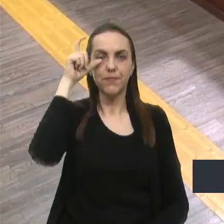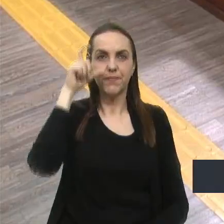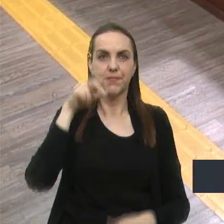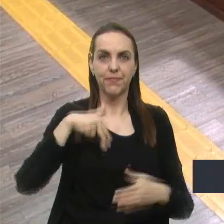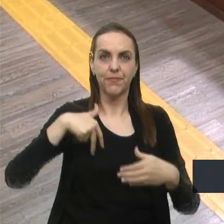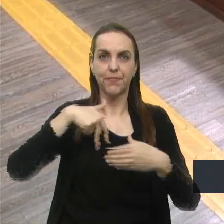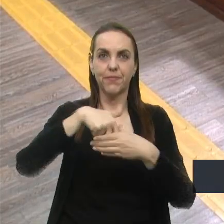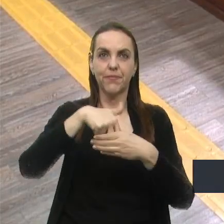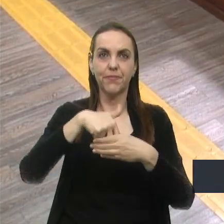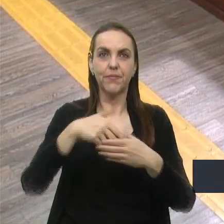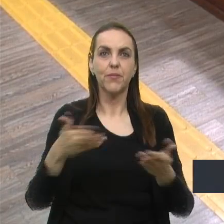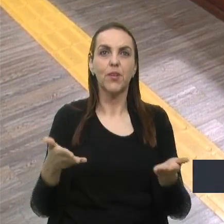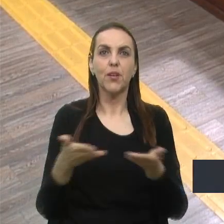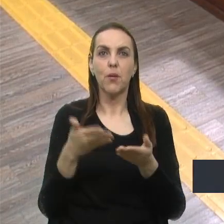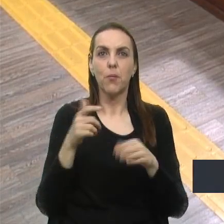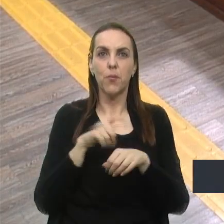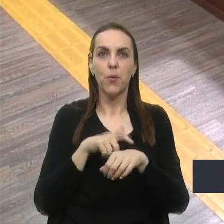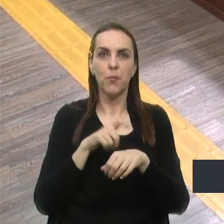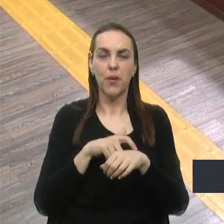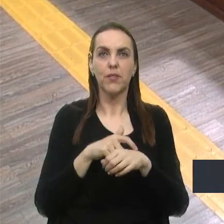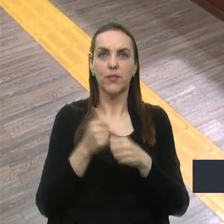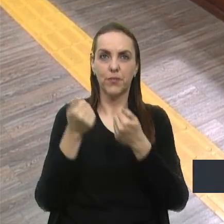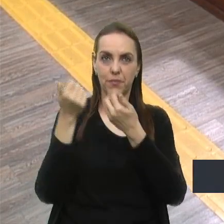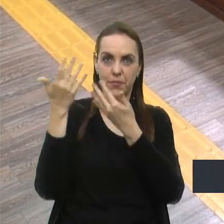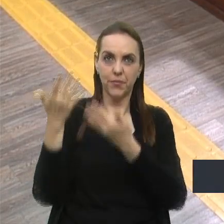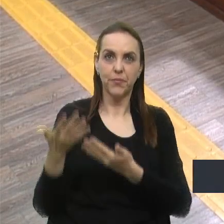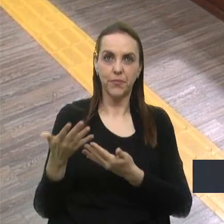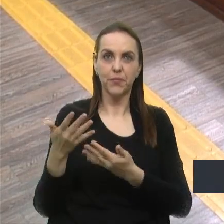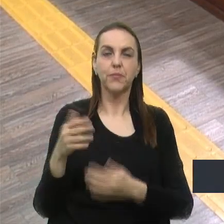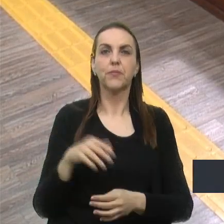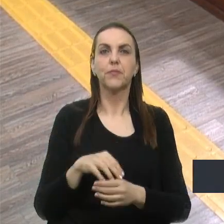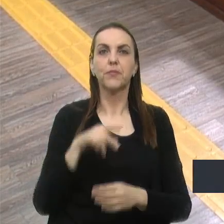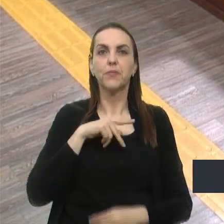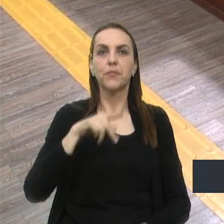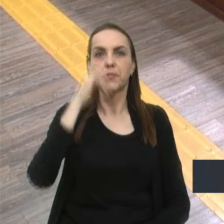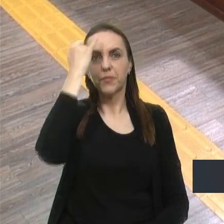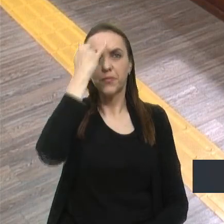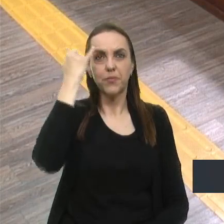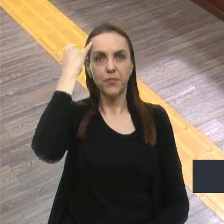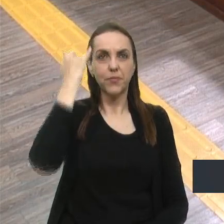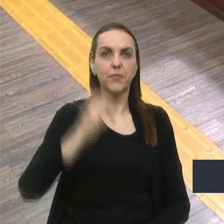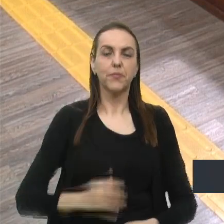Nesse momento, passo as condições de trabalho ao presidente Zé D'Ambrossi. Vamos lá.